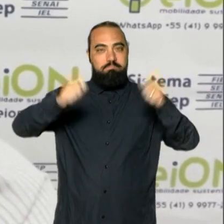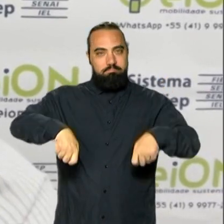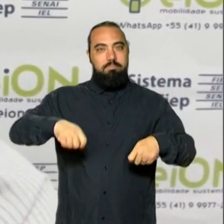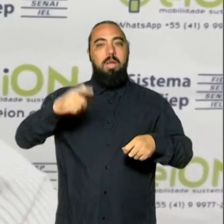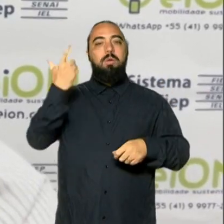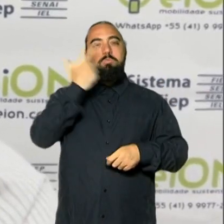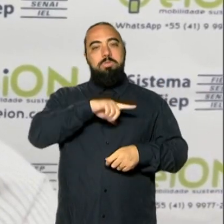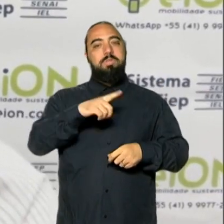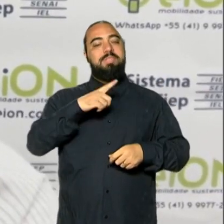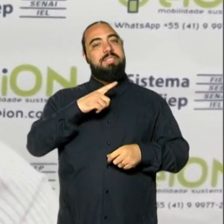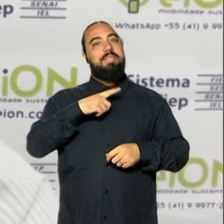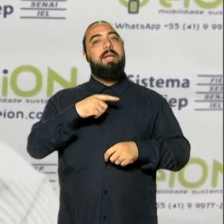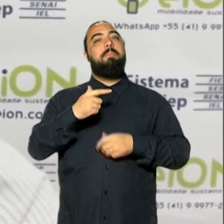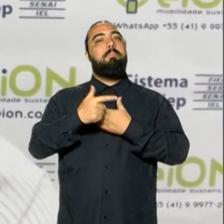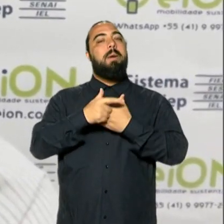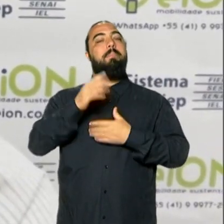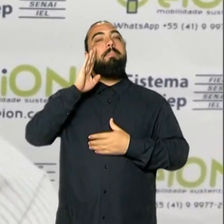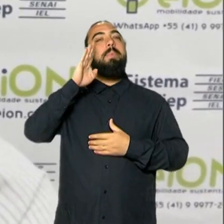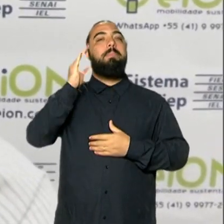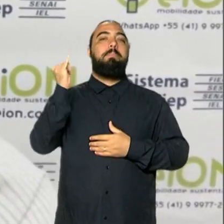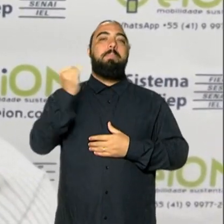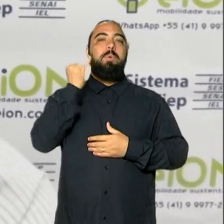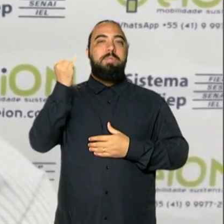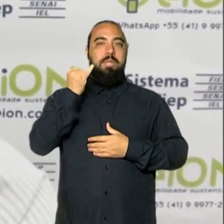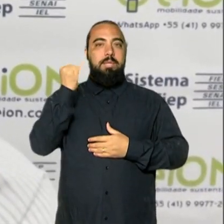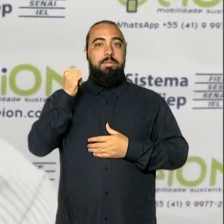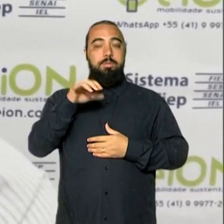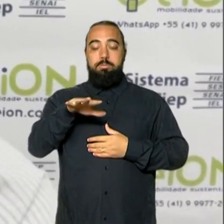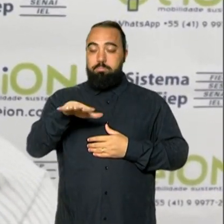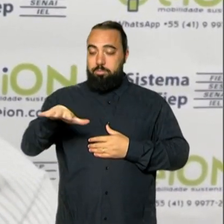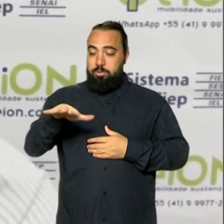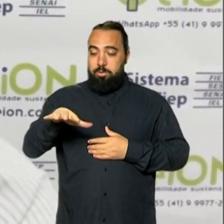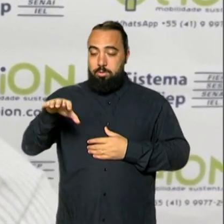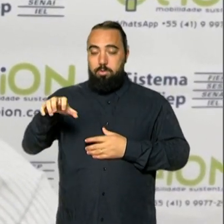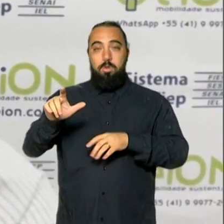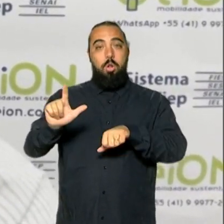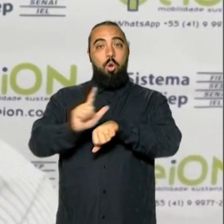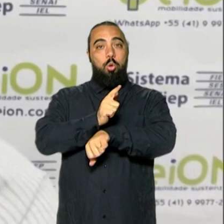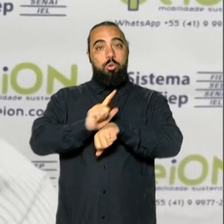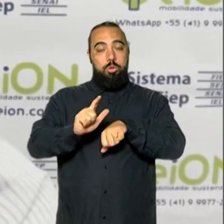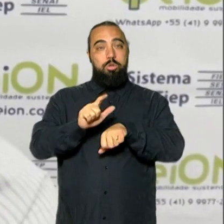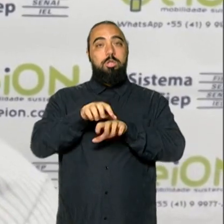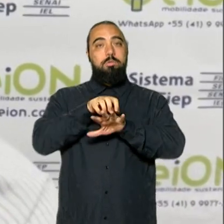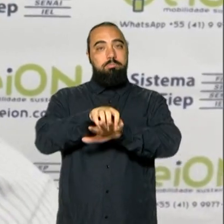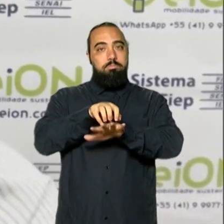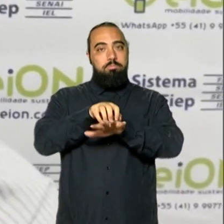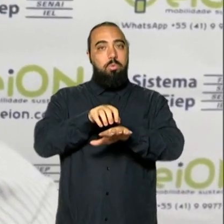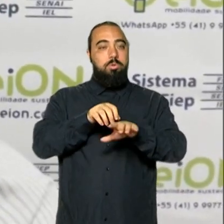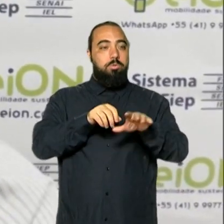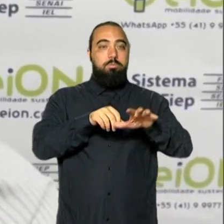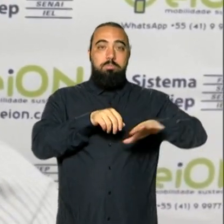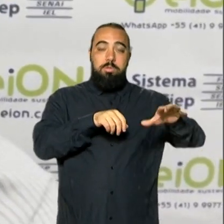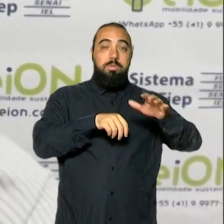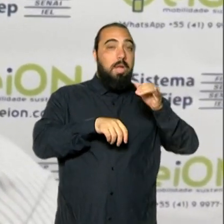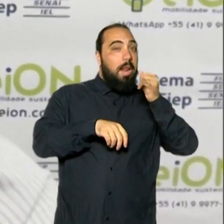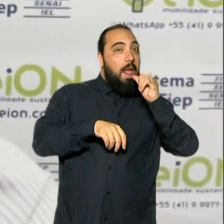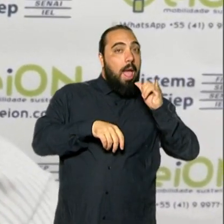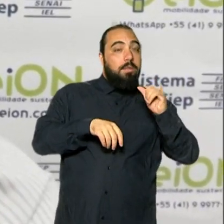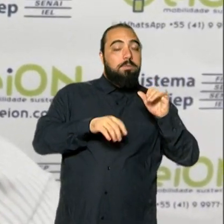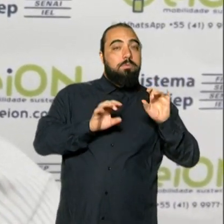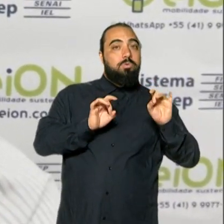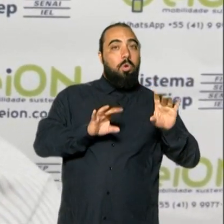papel fundamental tanto no setor de logística de transportes quanto no setor elétrico, né?